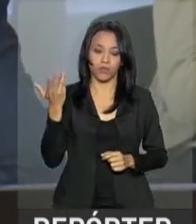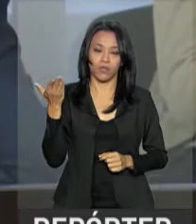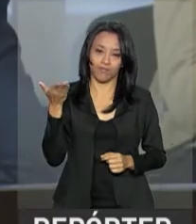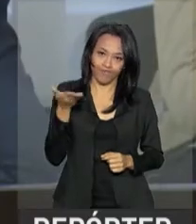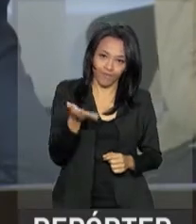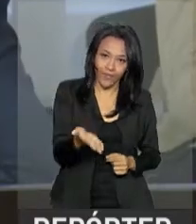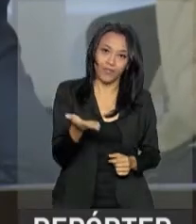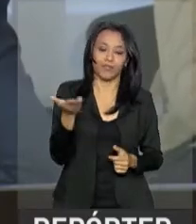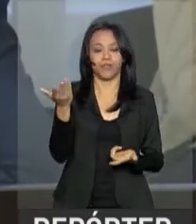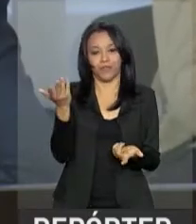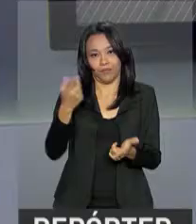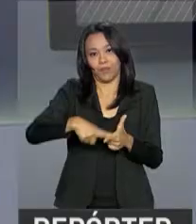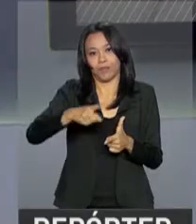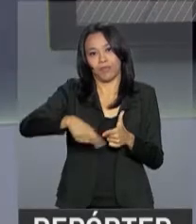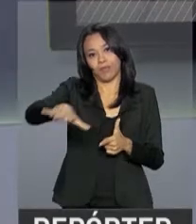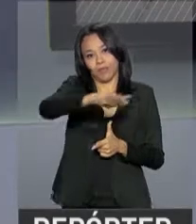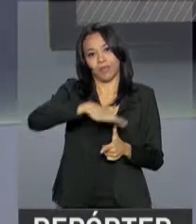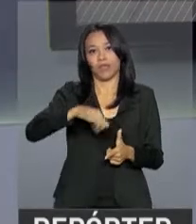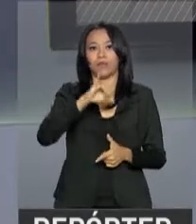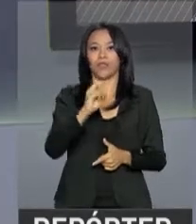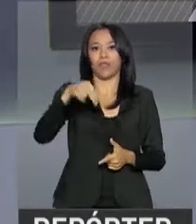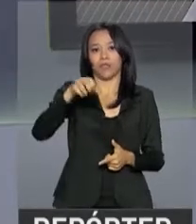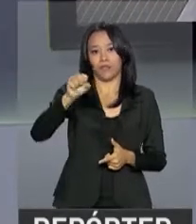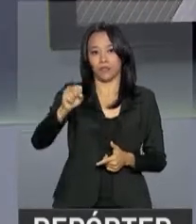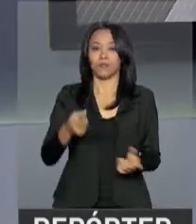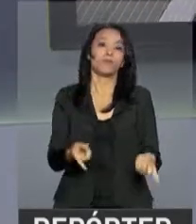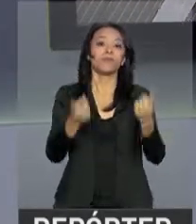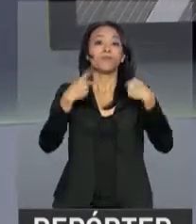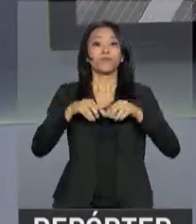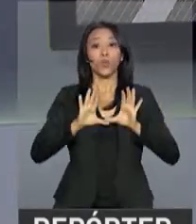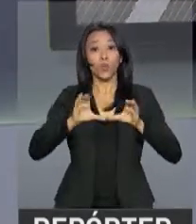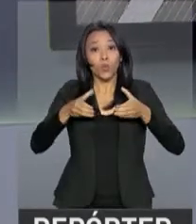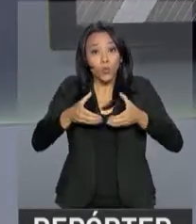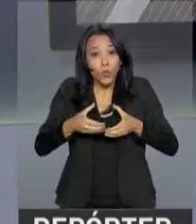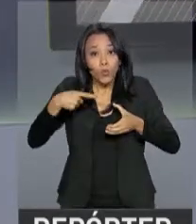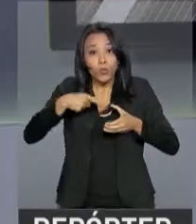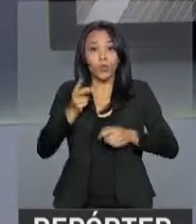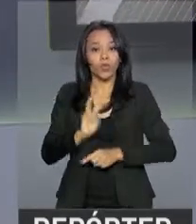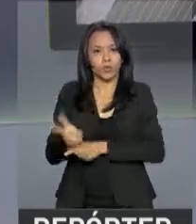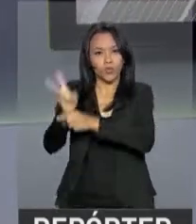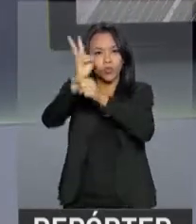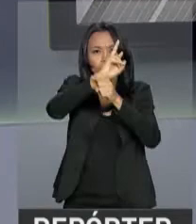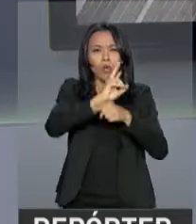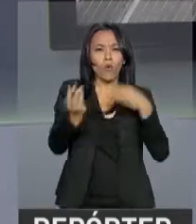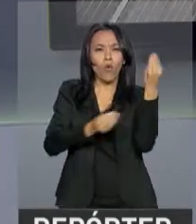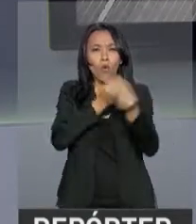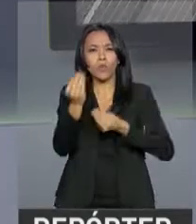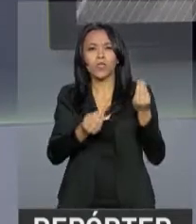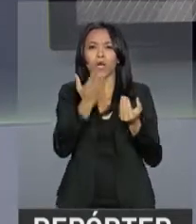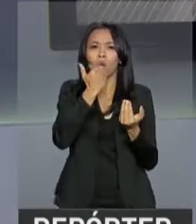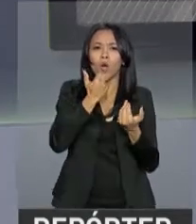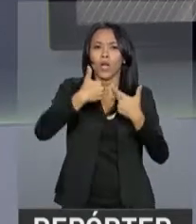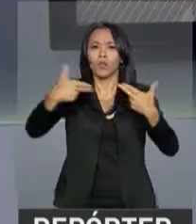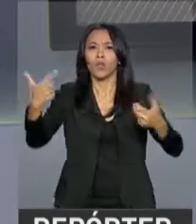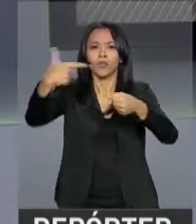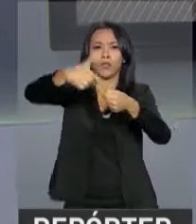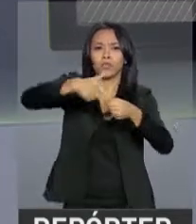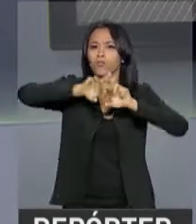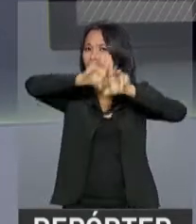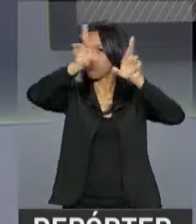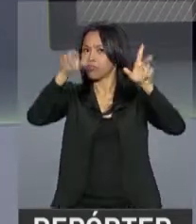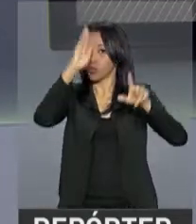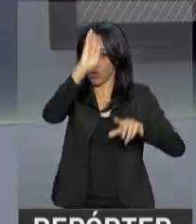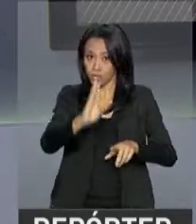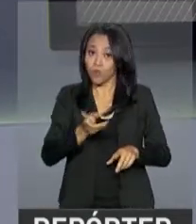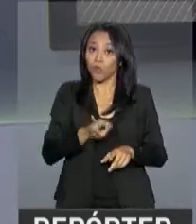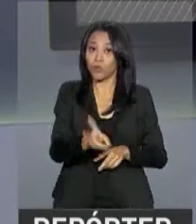previdenciária o comitê que monitora o reabastecimento no país vai continuar reunido com o ministro da